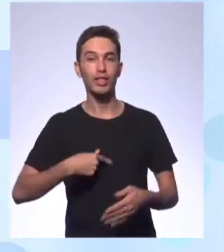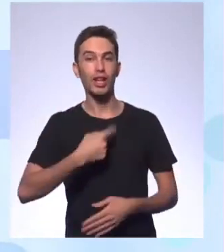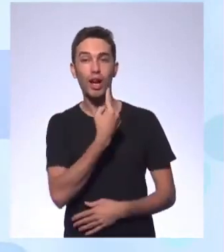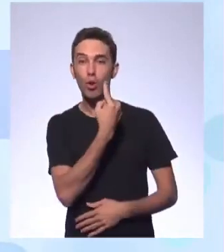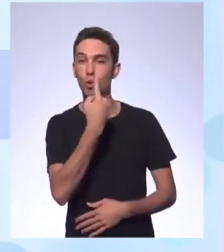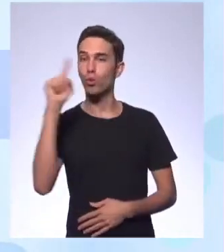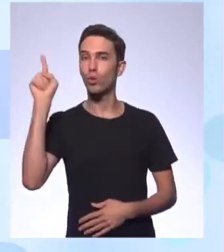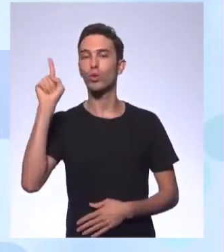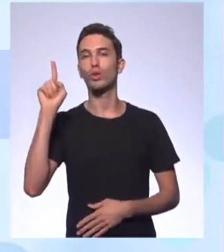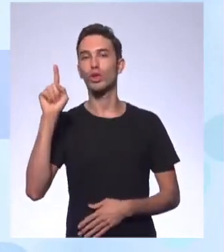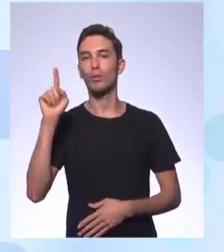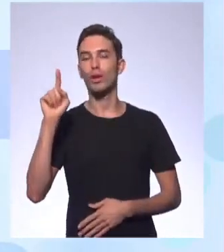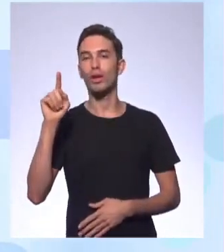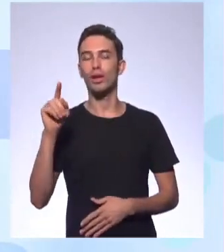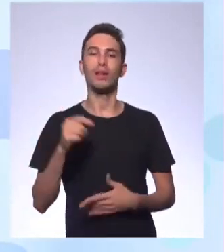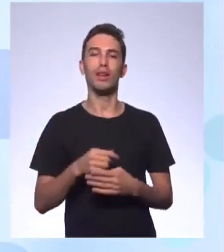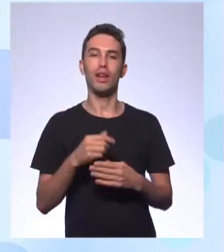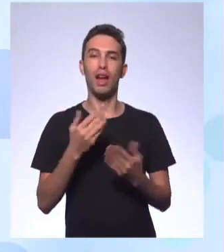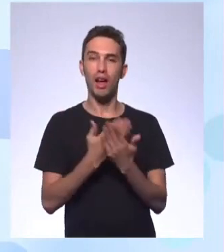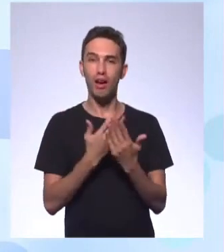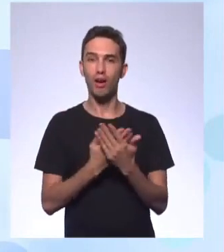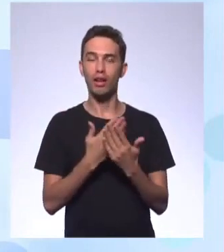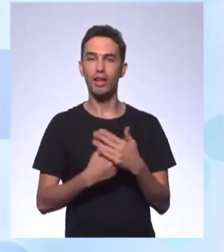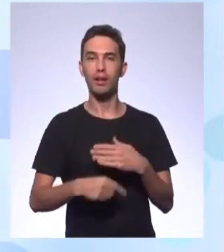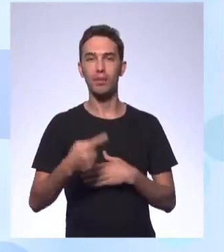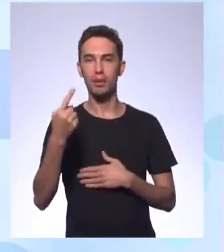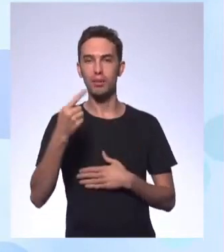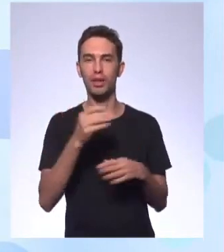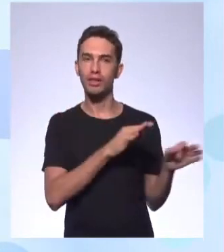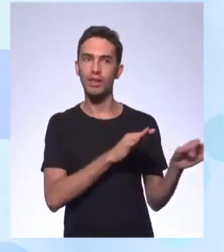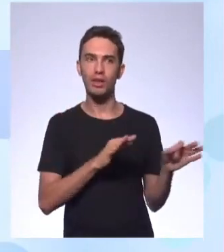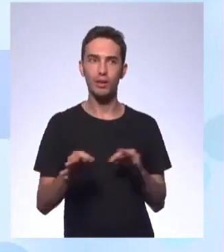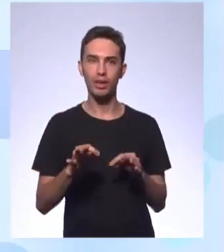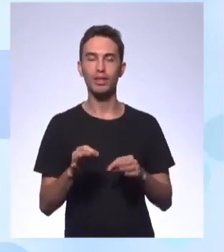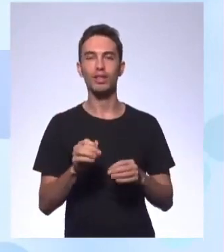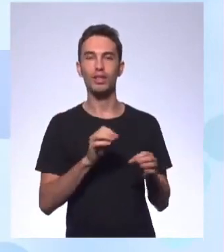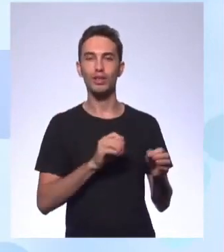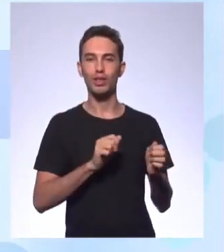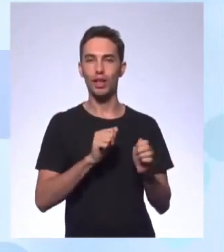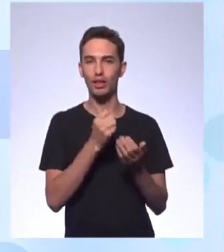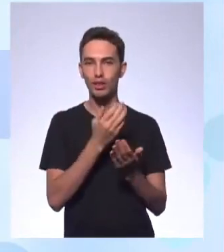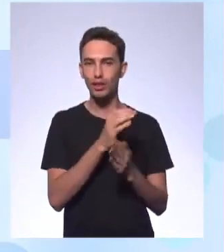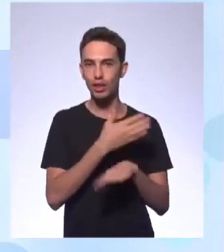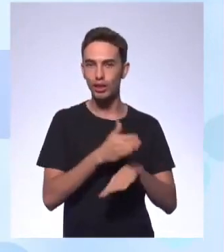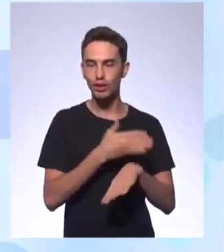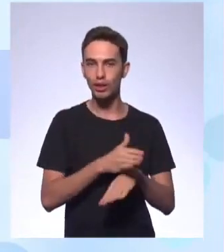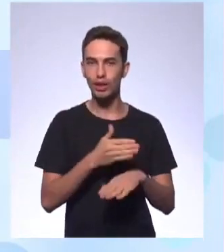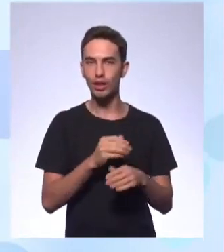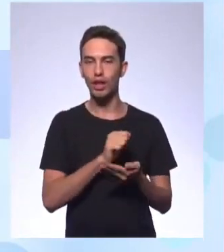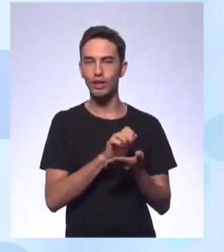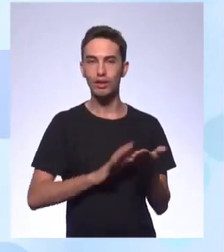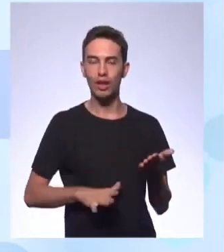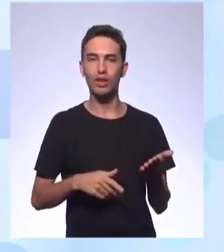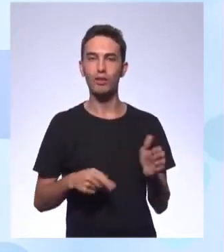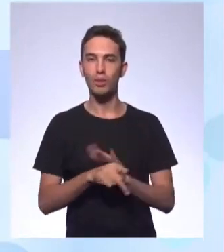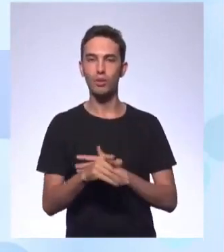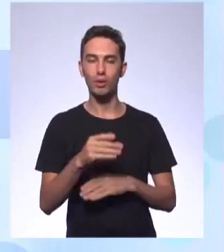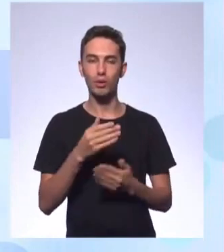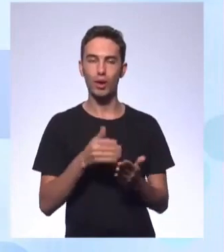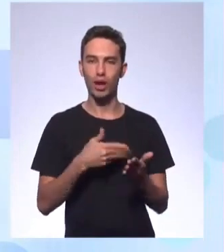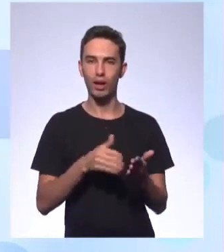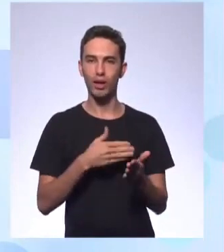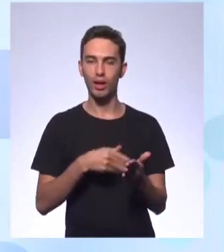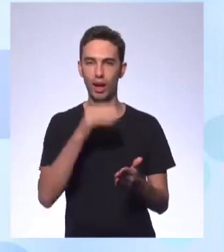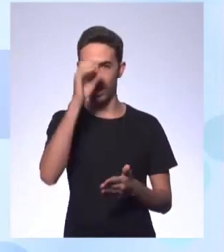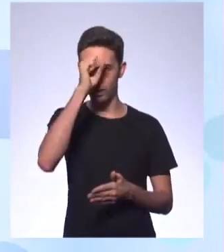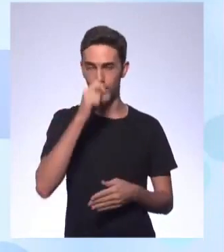última aula da primeira sequência de atividades deste caderno Aprender Sempre. Na semana que vem, terça-feira,